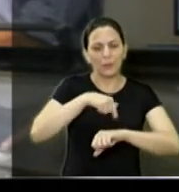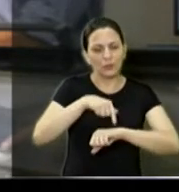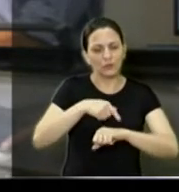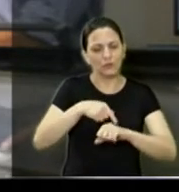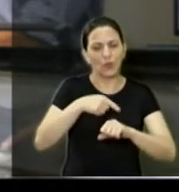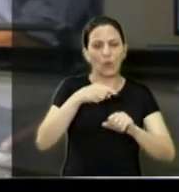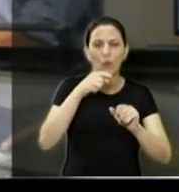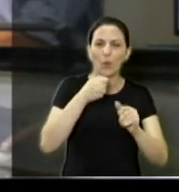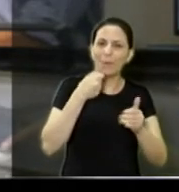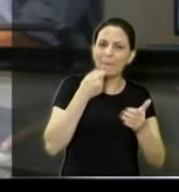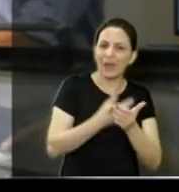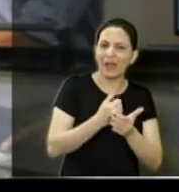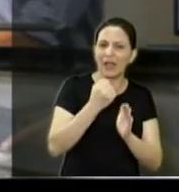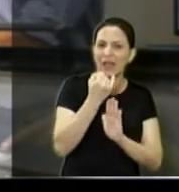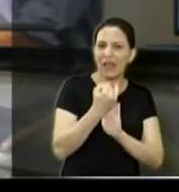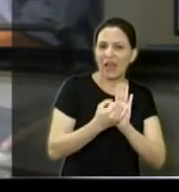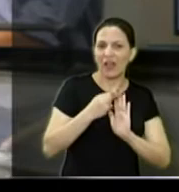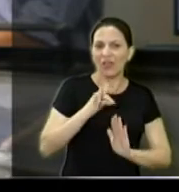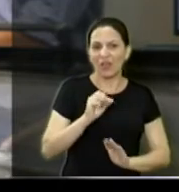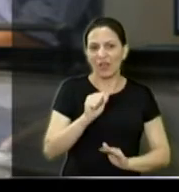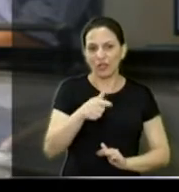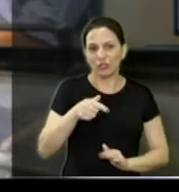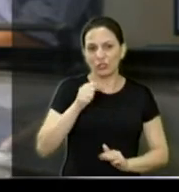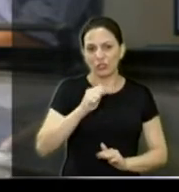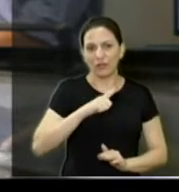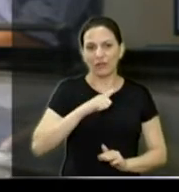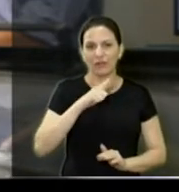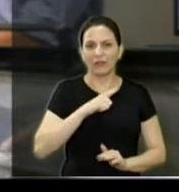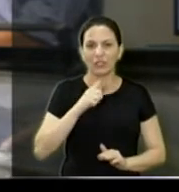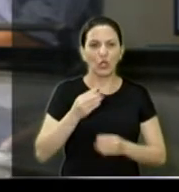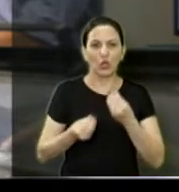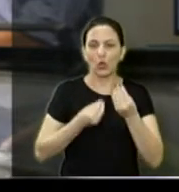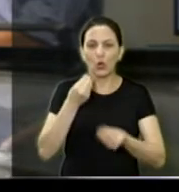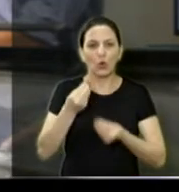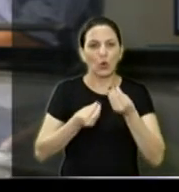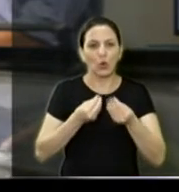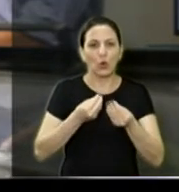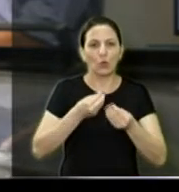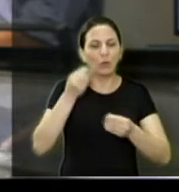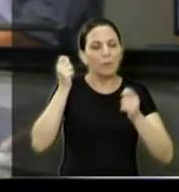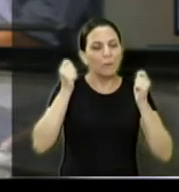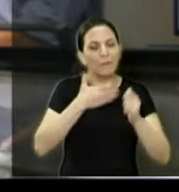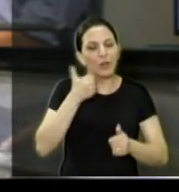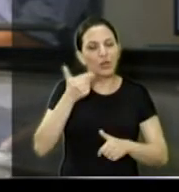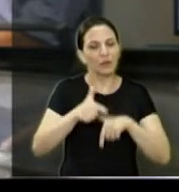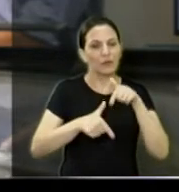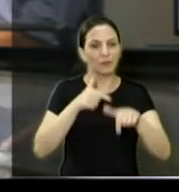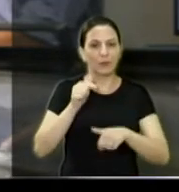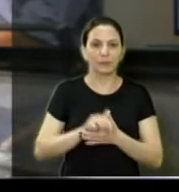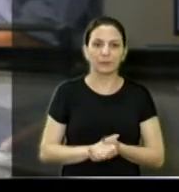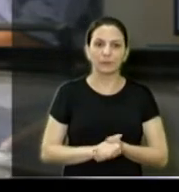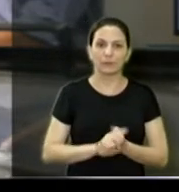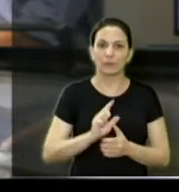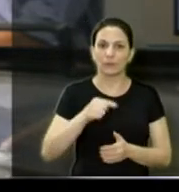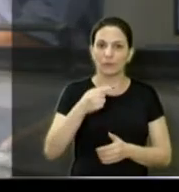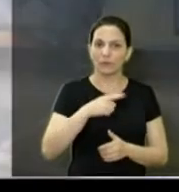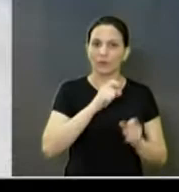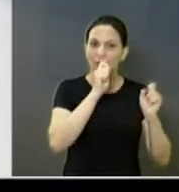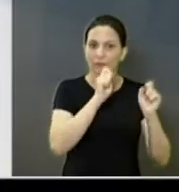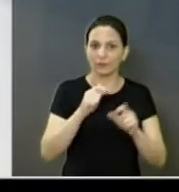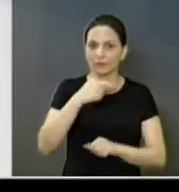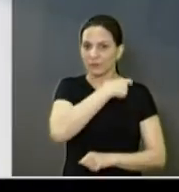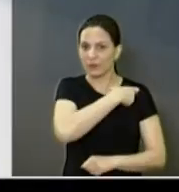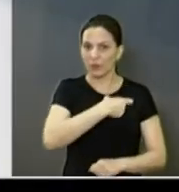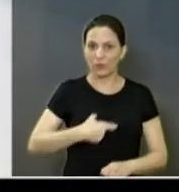hidrômetro, o DAE estuda meios de aumentar a eficiência na prestação do serviço. Próximas quatro fotos, entrega de faixas